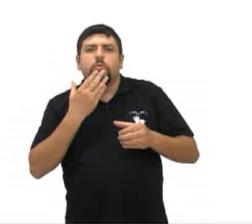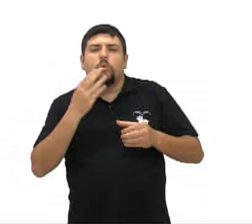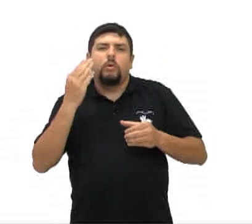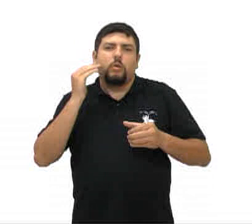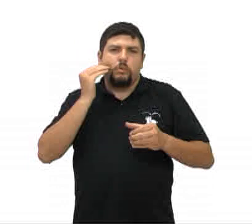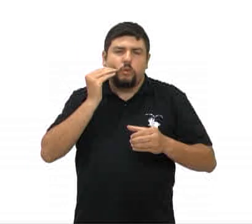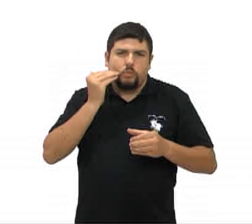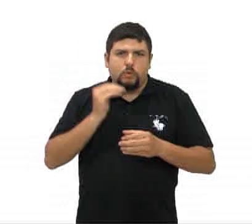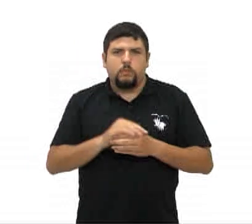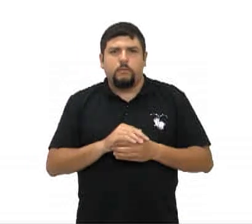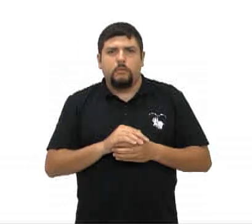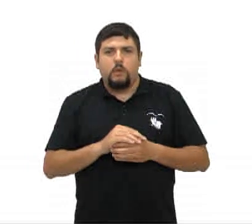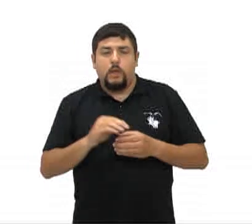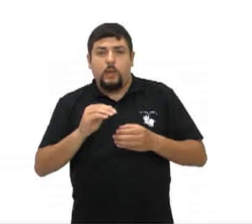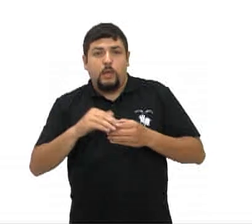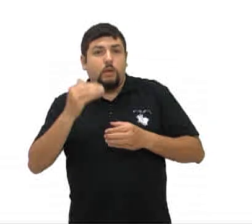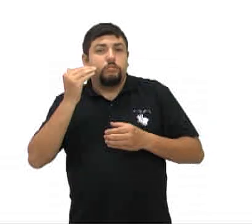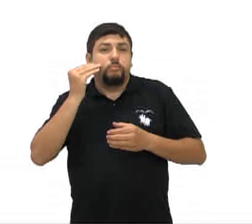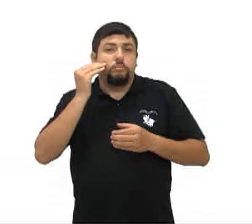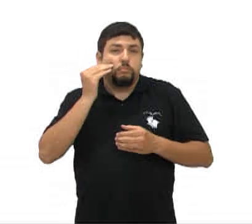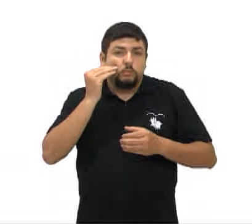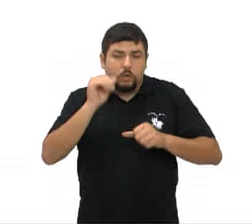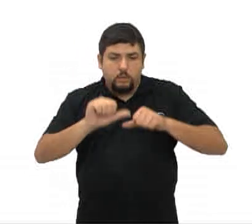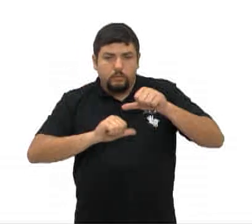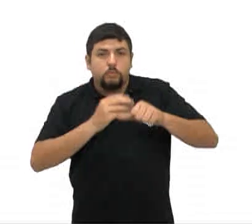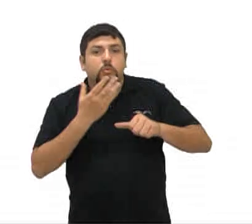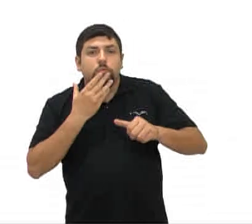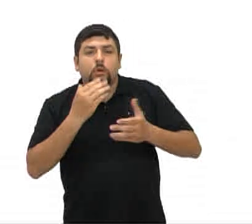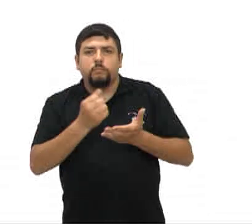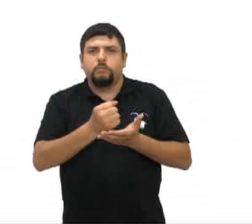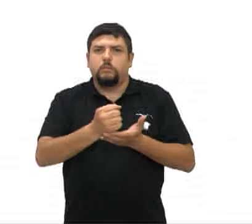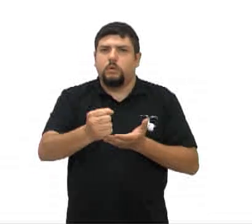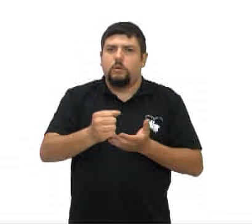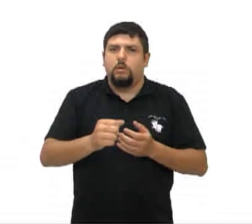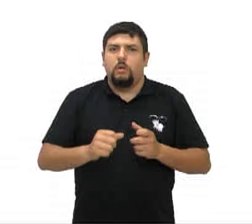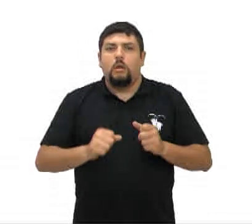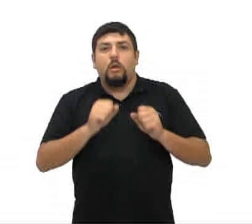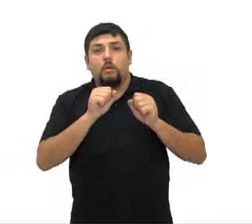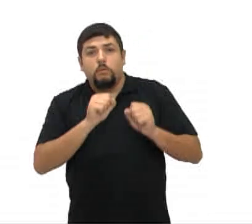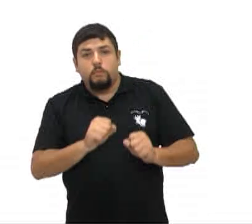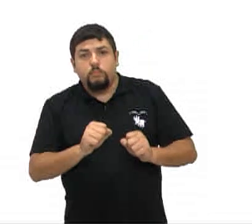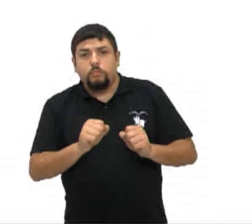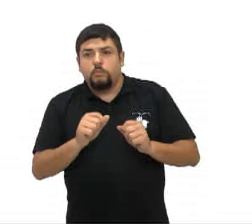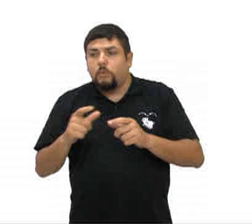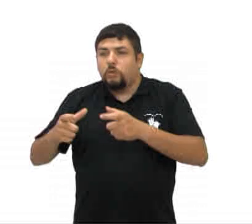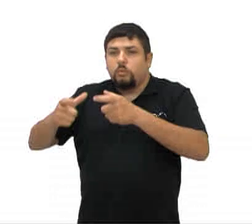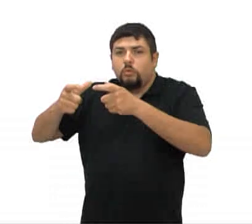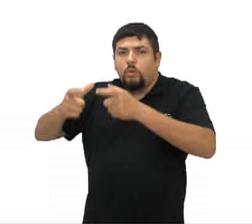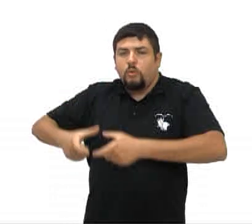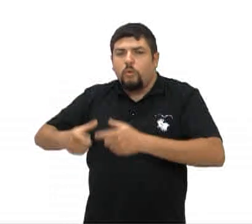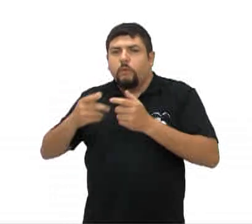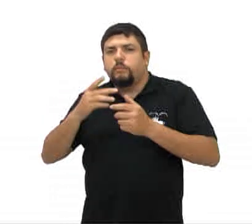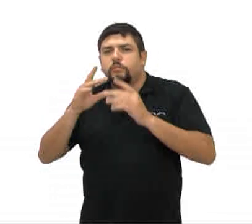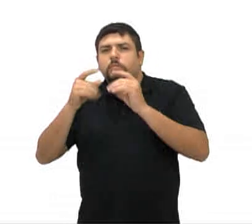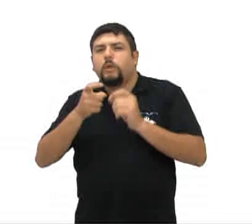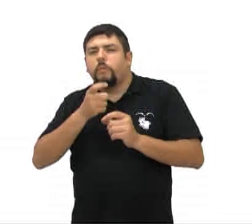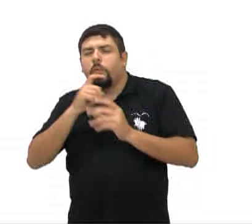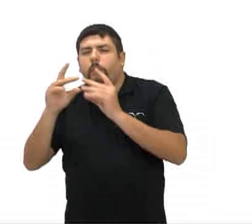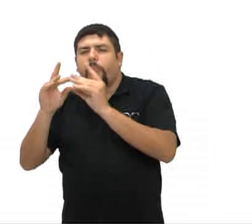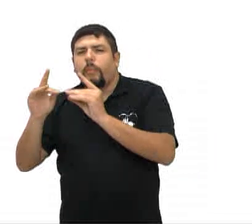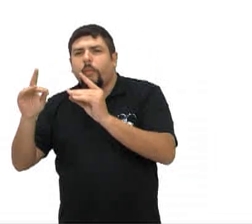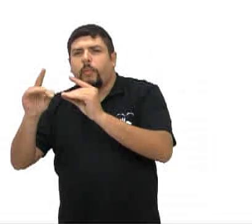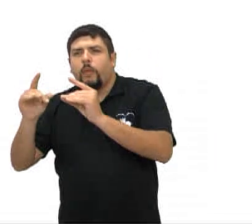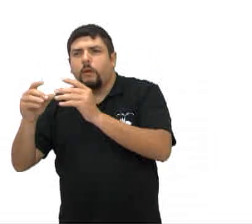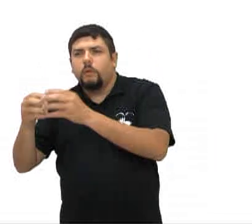cor é irreversível, ou seja, o composto pode ficar rosado em ambiente úmido, se for levado a um ambiente mais